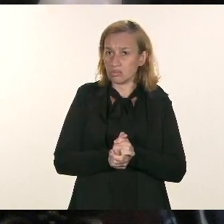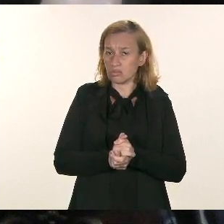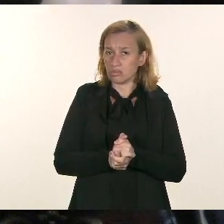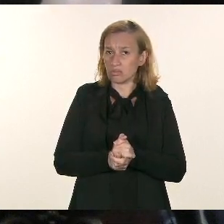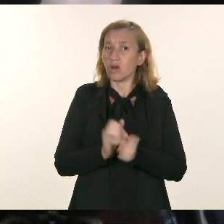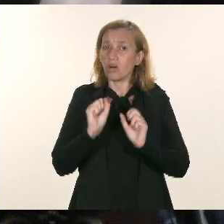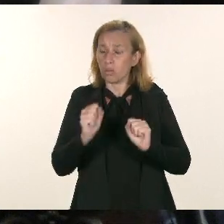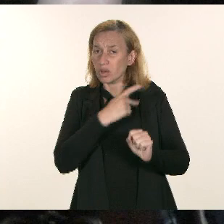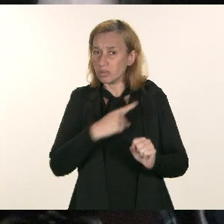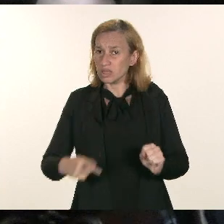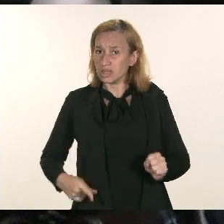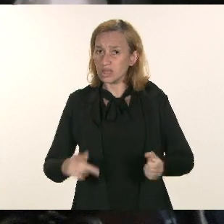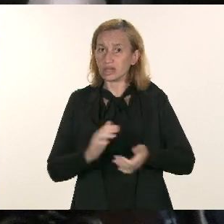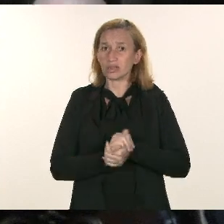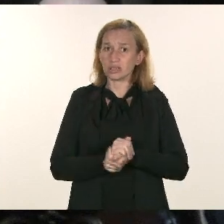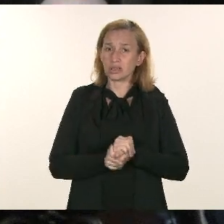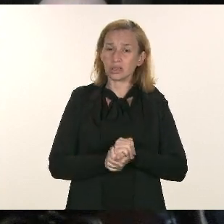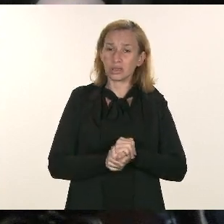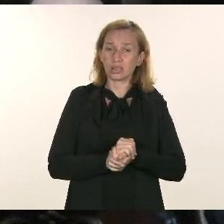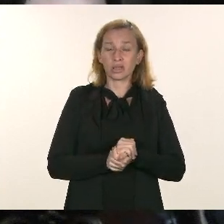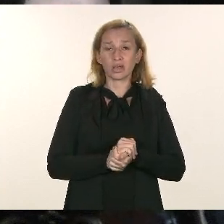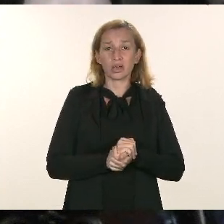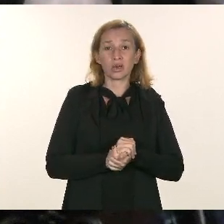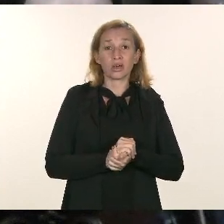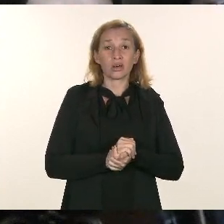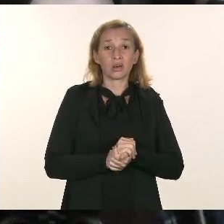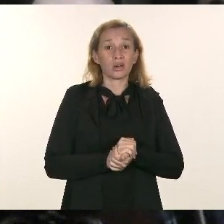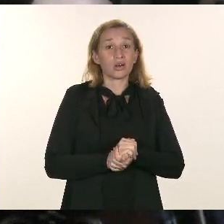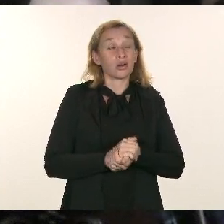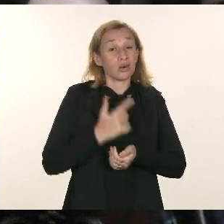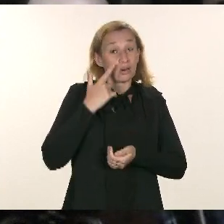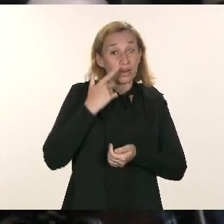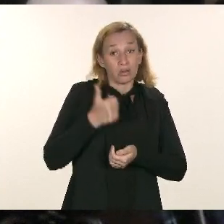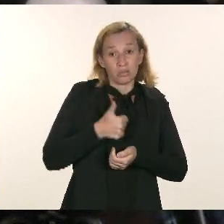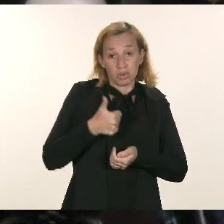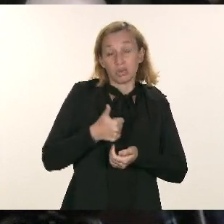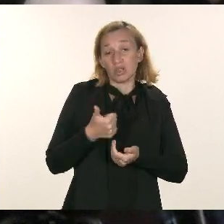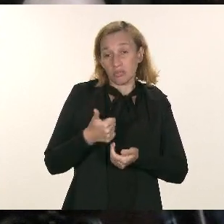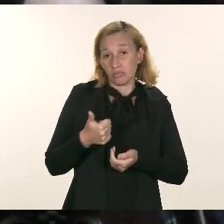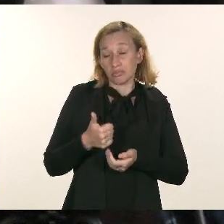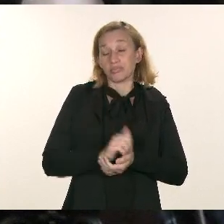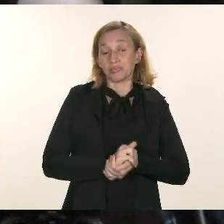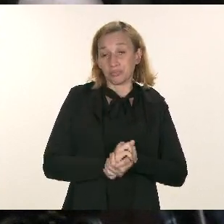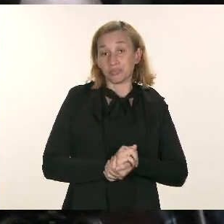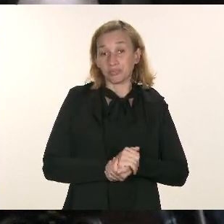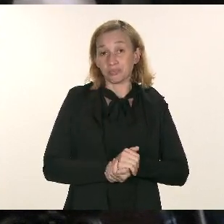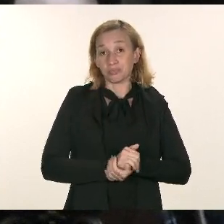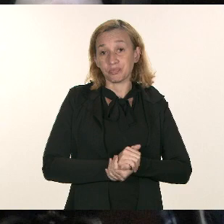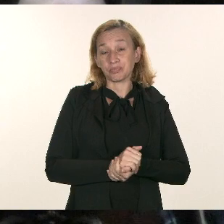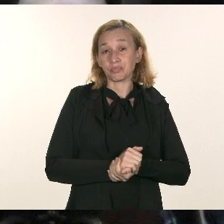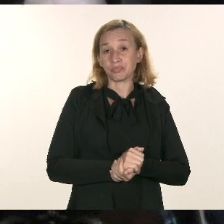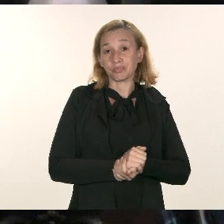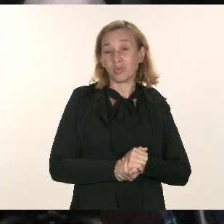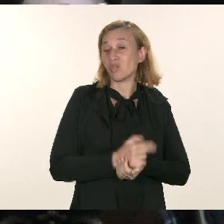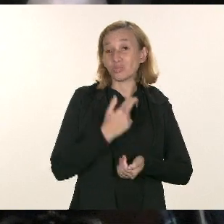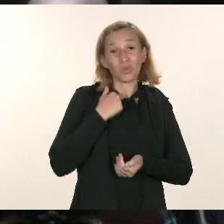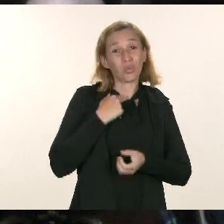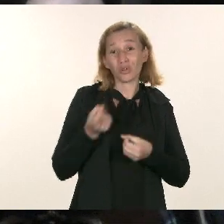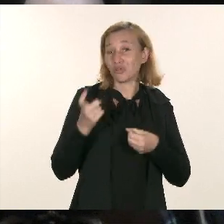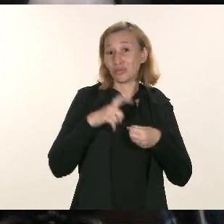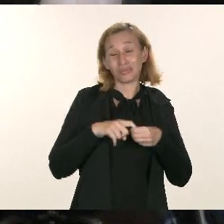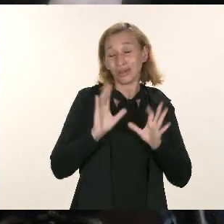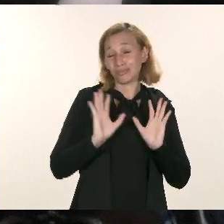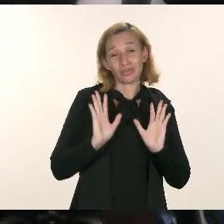Hein, presidente? Vamos dar pela primeira, Vossa Excelência. Não pode, porque não pode voltar,